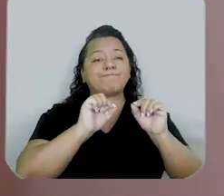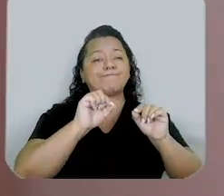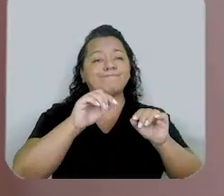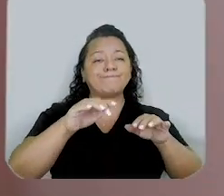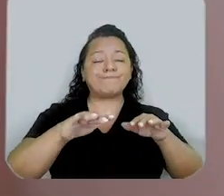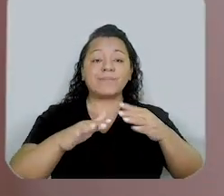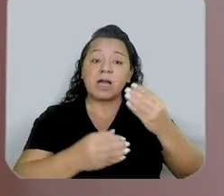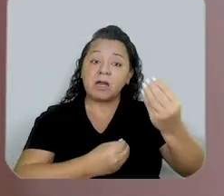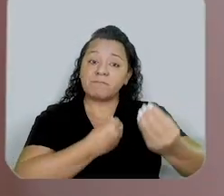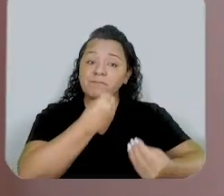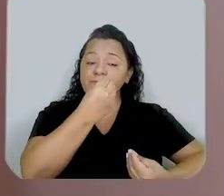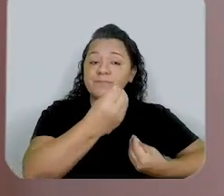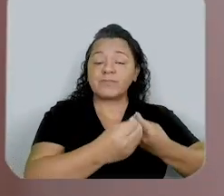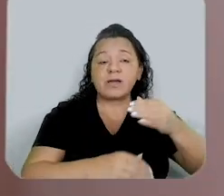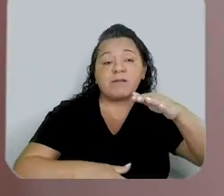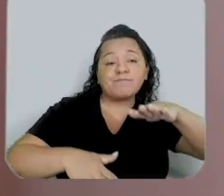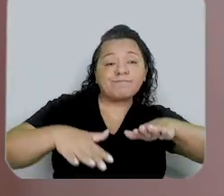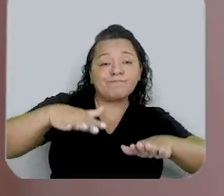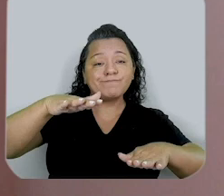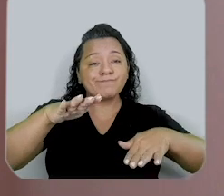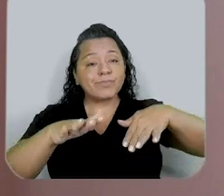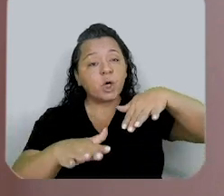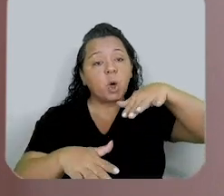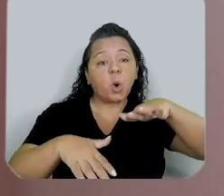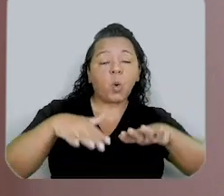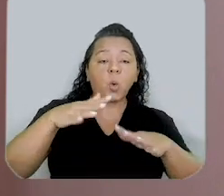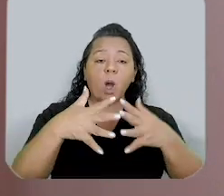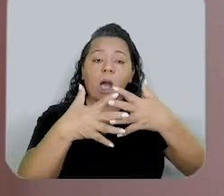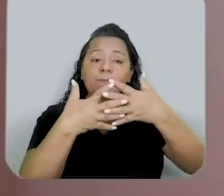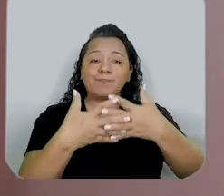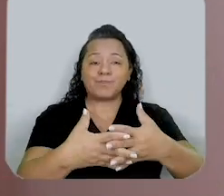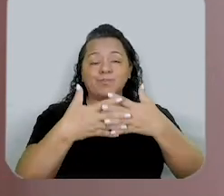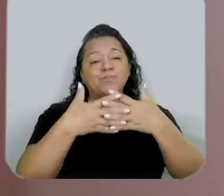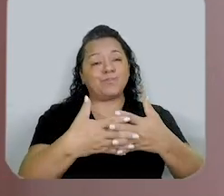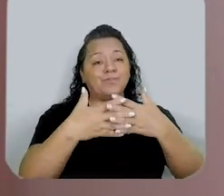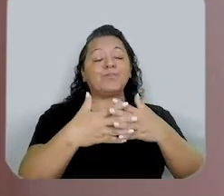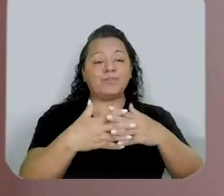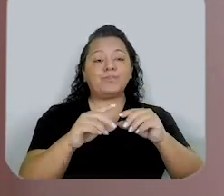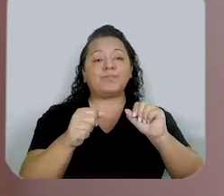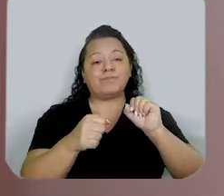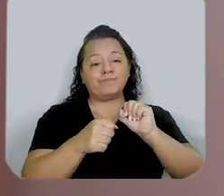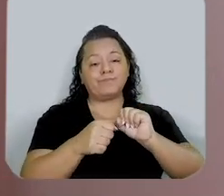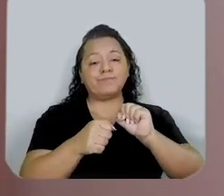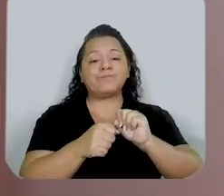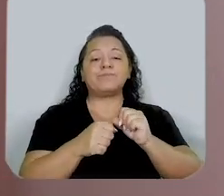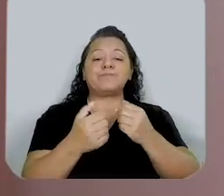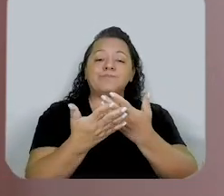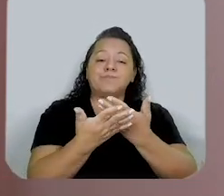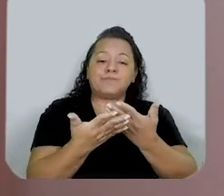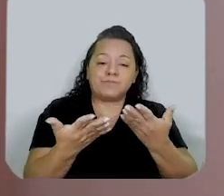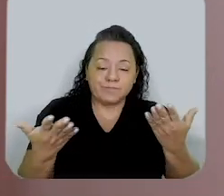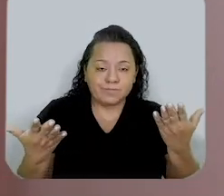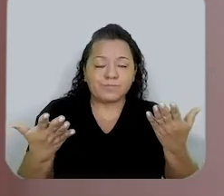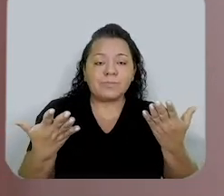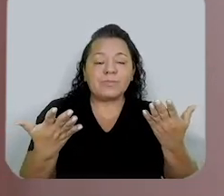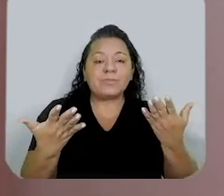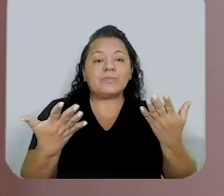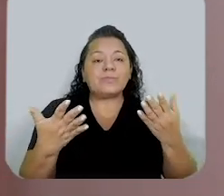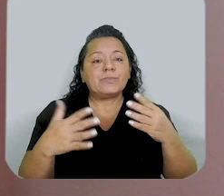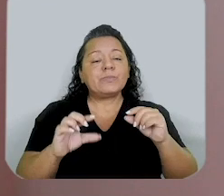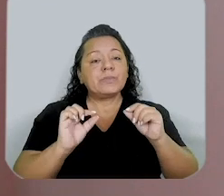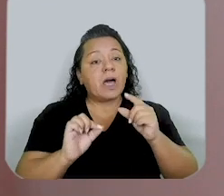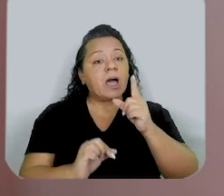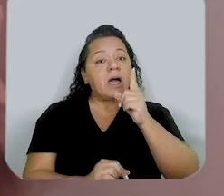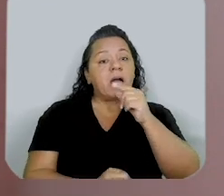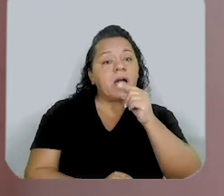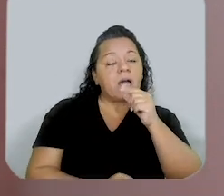de conflito que está sendo construído na medida que você aterra esses rios, na medida que você expulsa esses humanos,